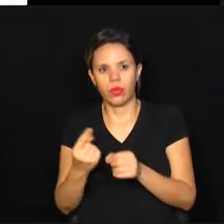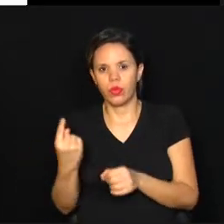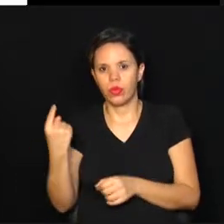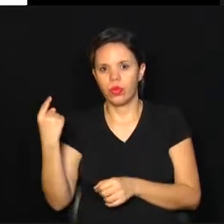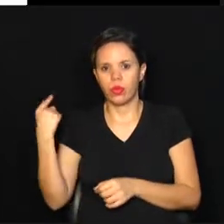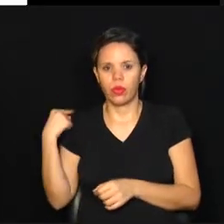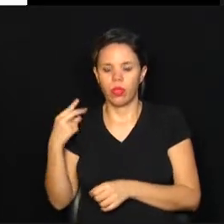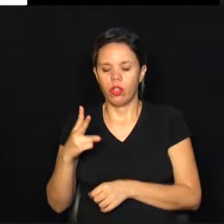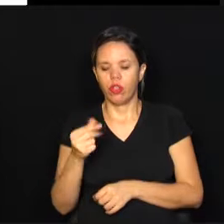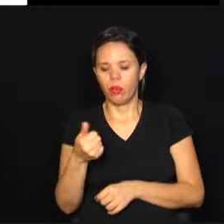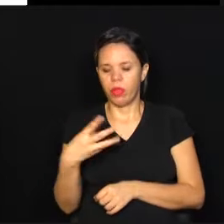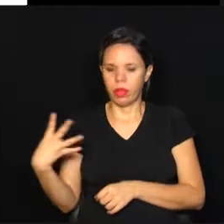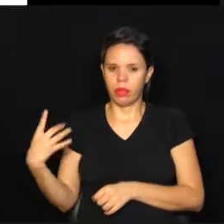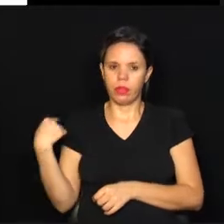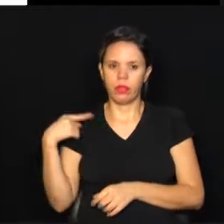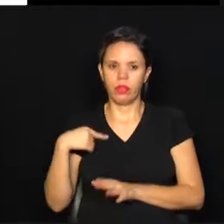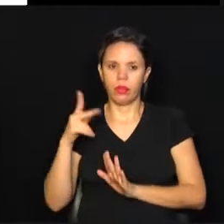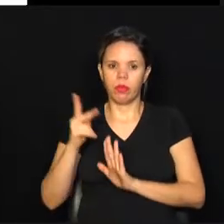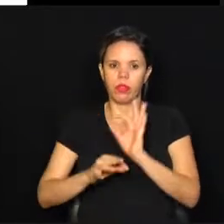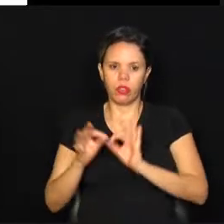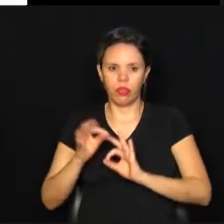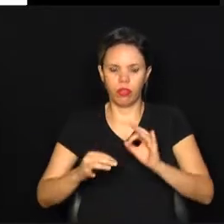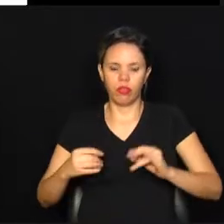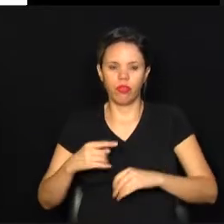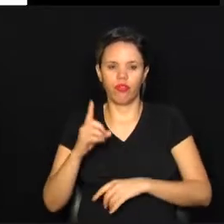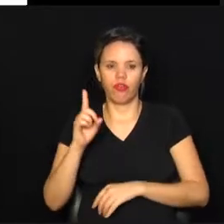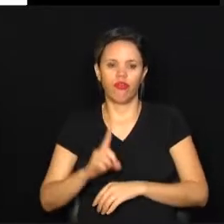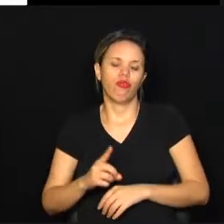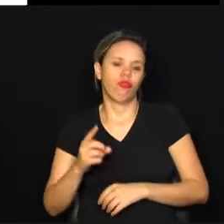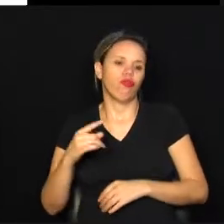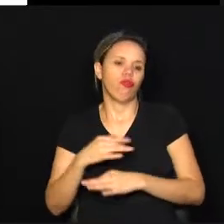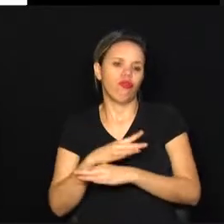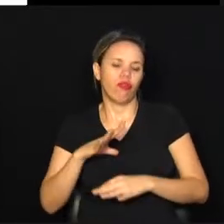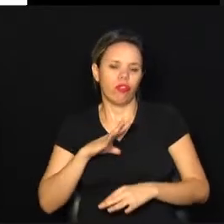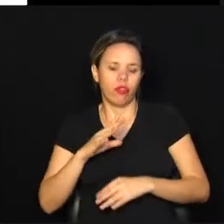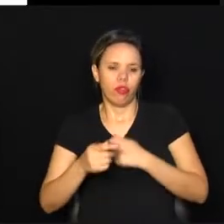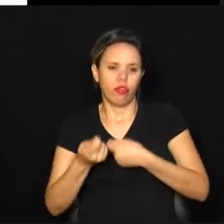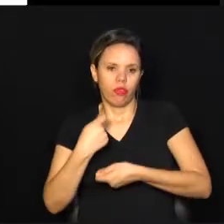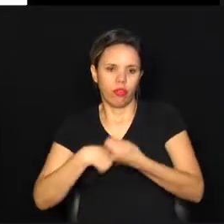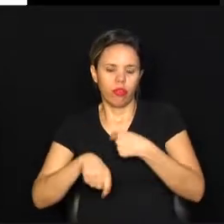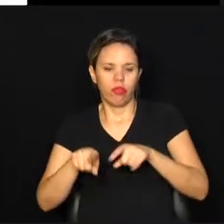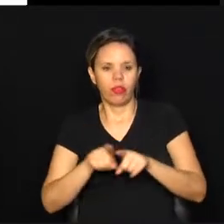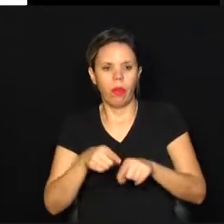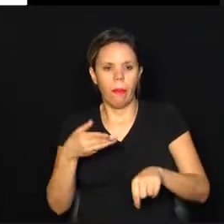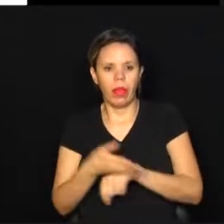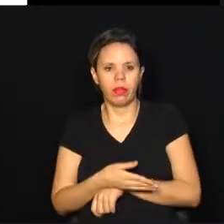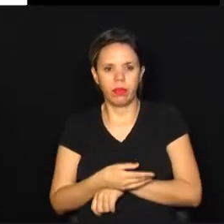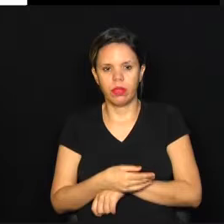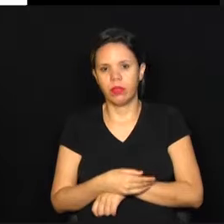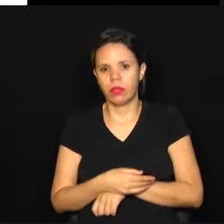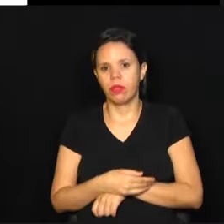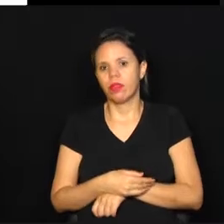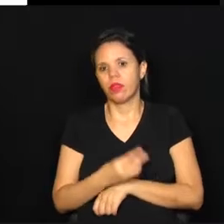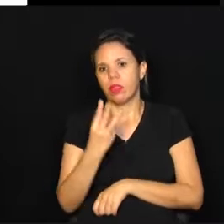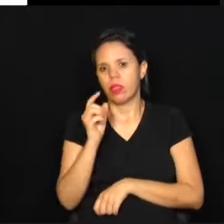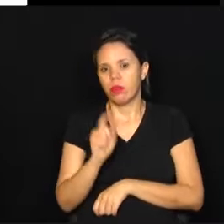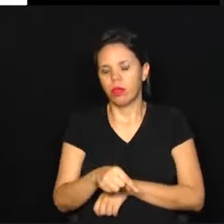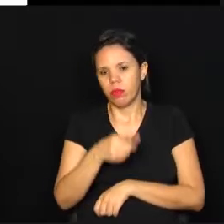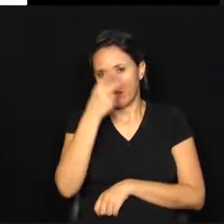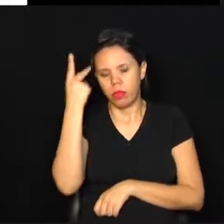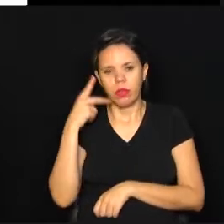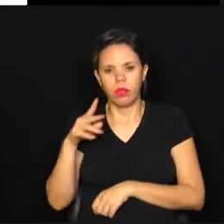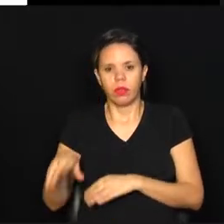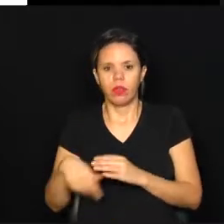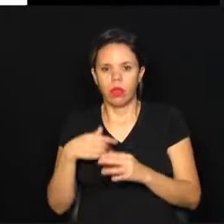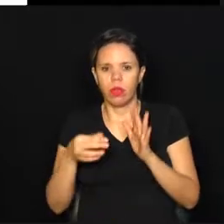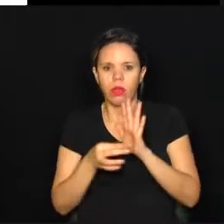em 2014, por plano diretor, uma escuta que a gente fez na cidade toda, com participação de 3.000 contribuições de todas as áreas